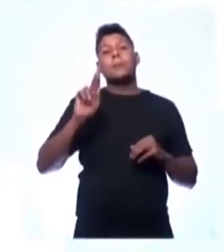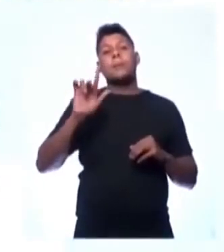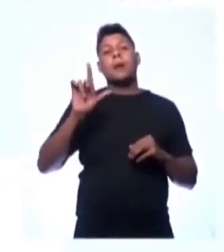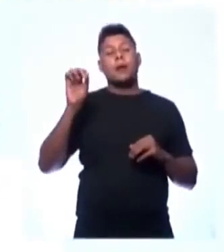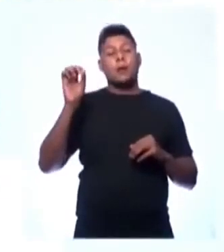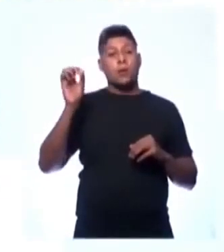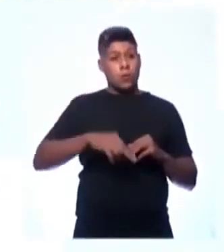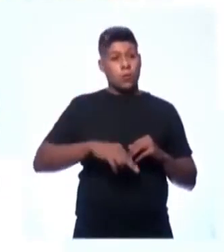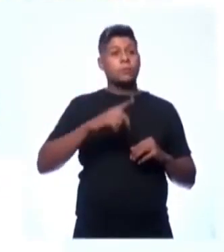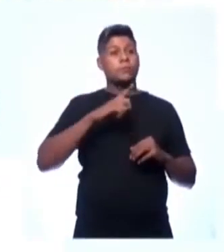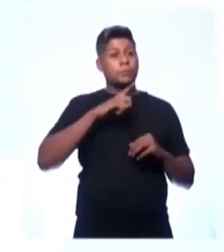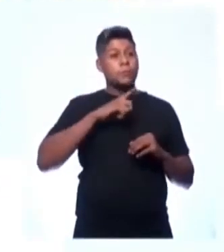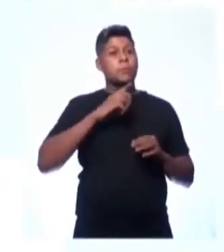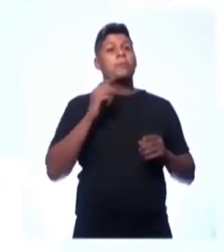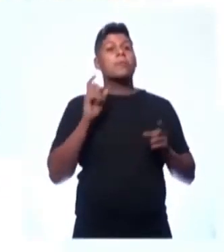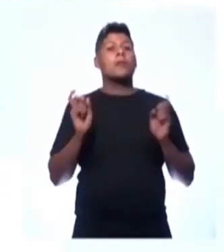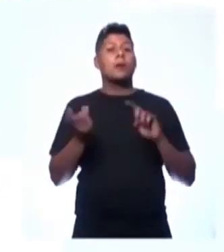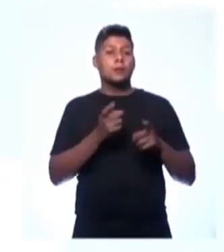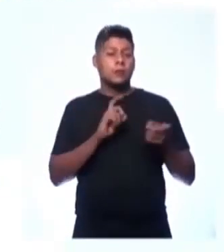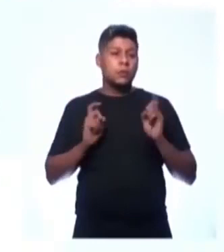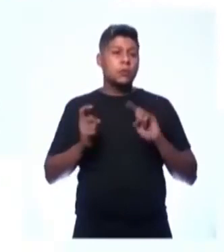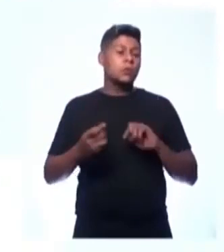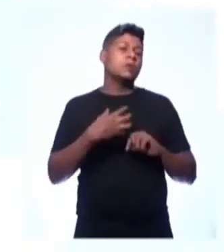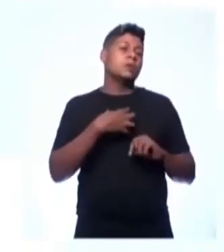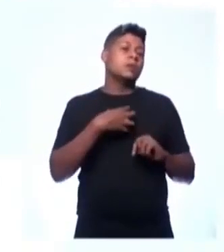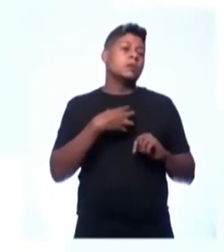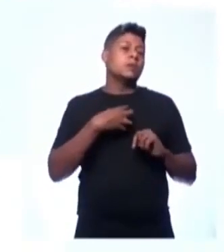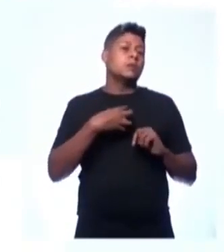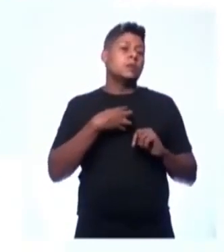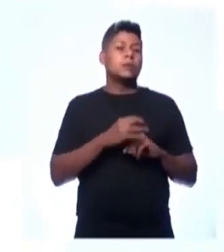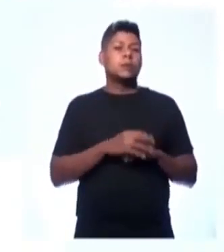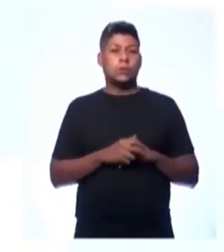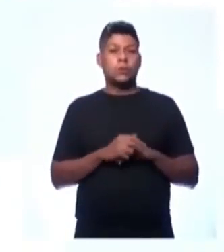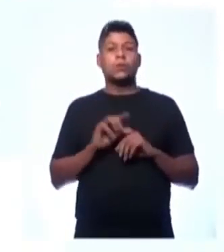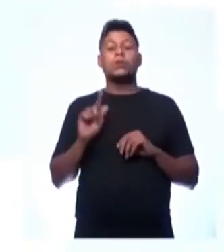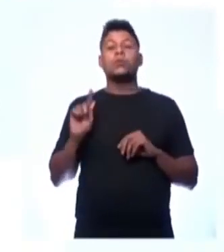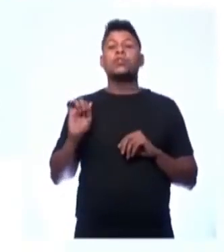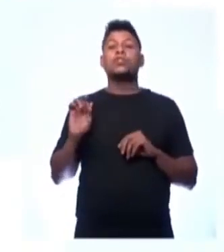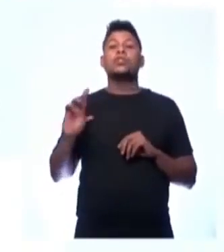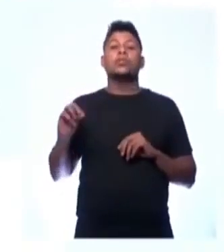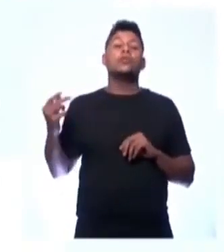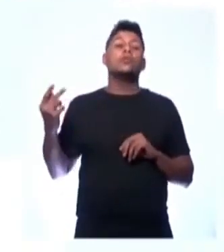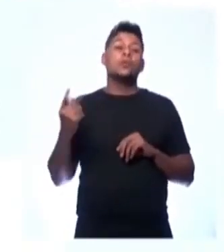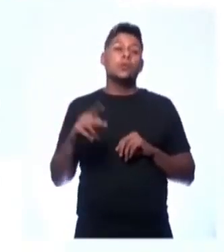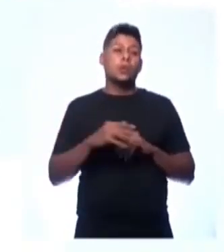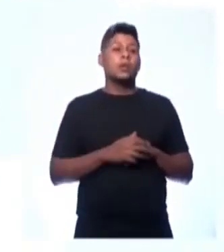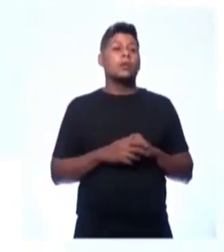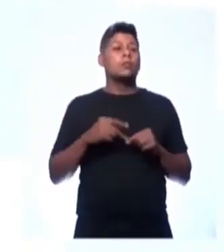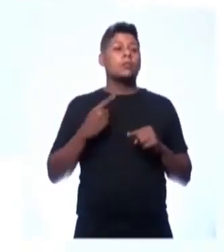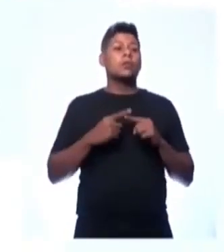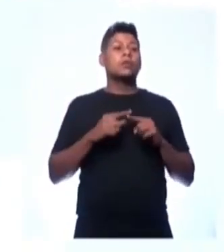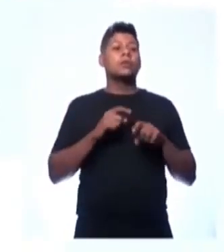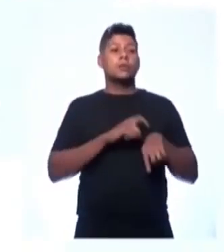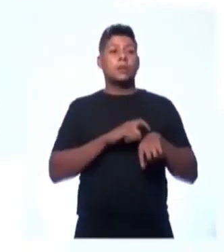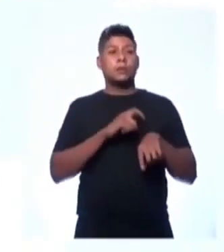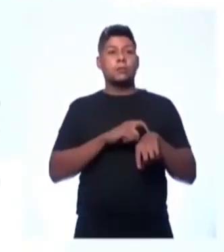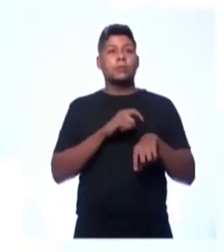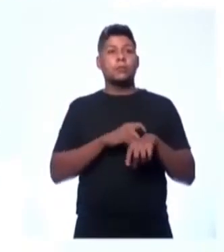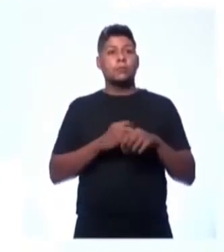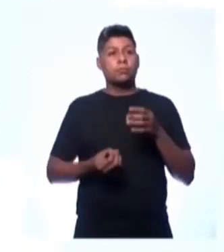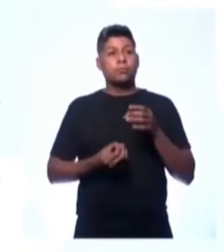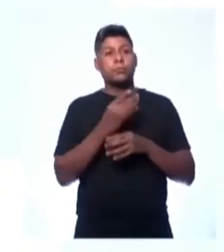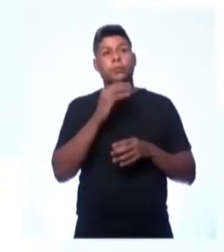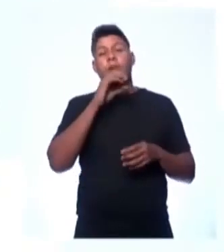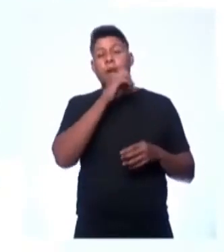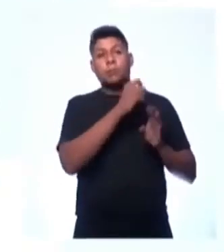aí você nela vai ter que discutir o sentido de giro dela, né? Por causa do tempo, né, eu fiz uma montagem breve